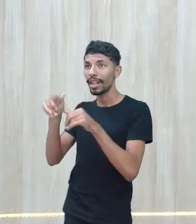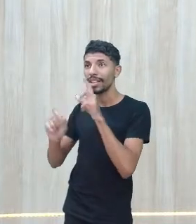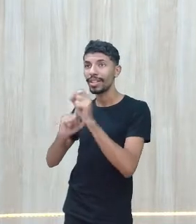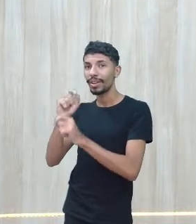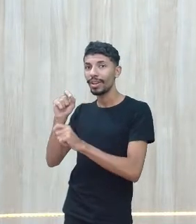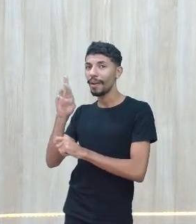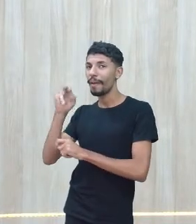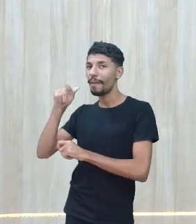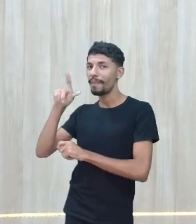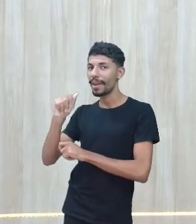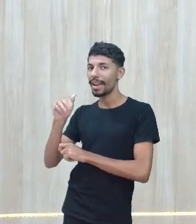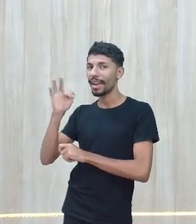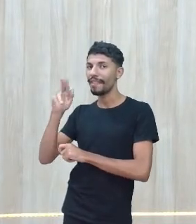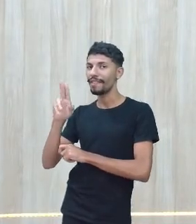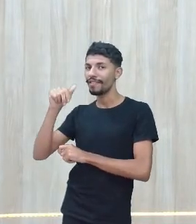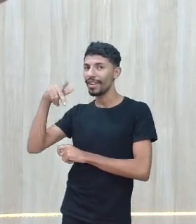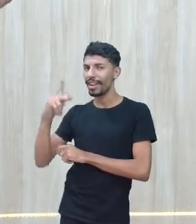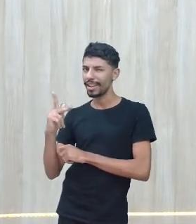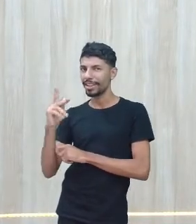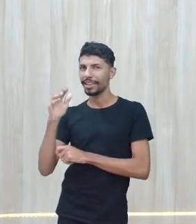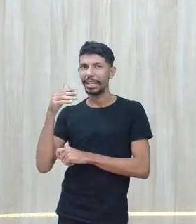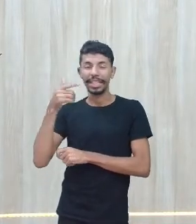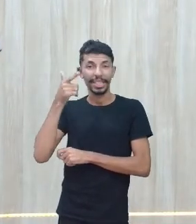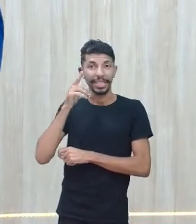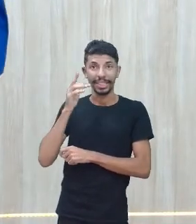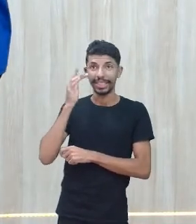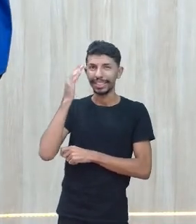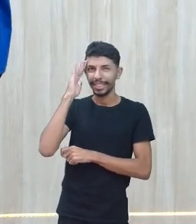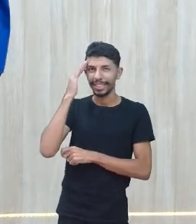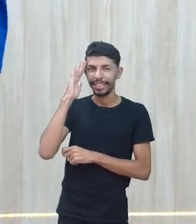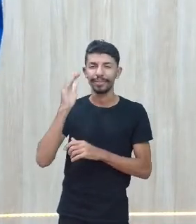para entender, mas é mais ou menos isso.